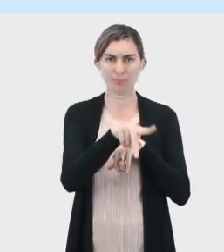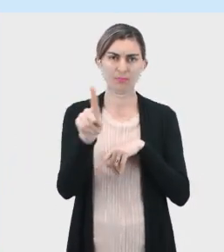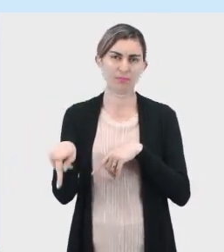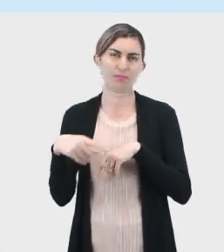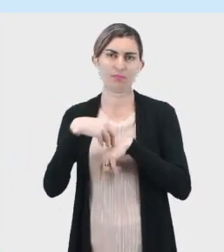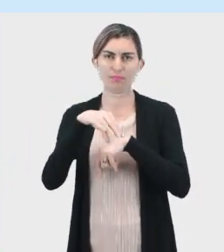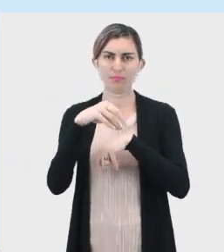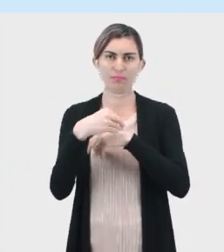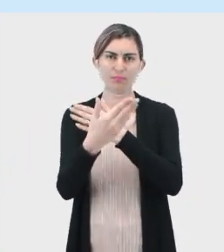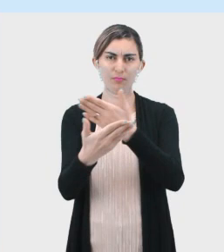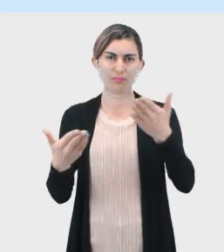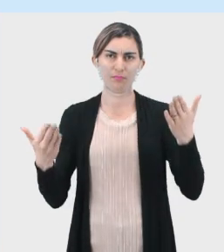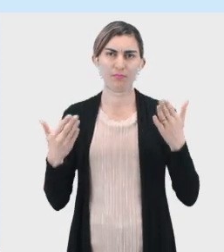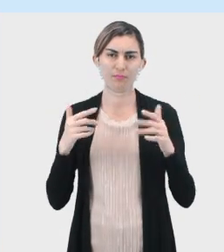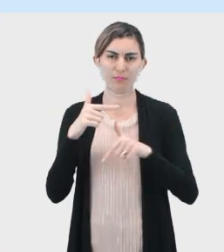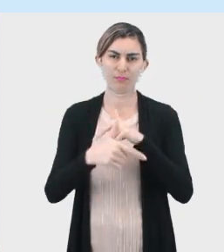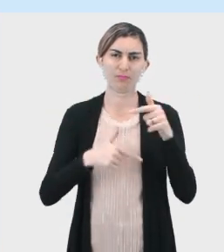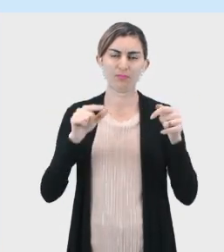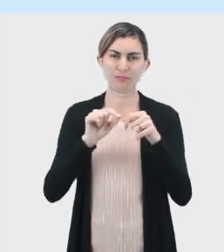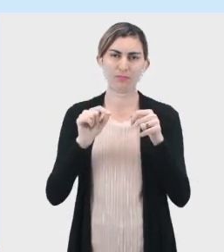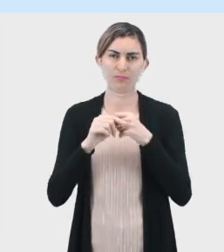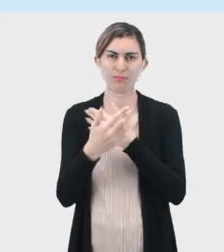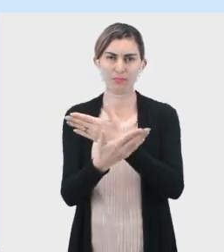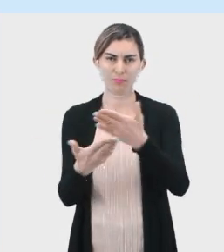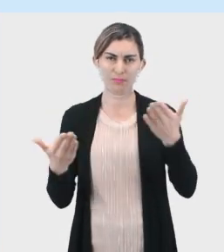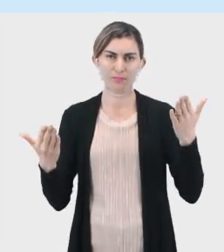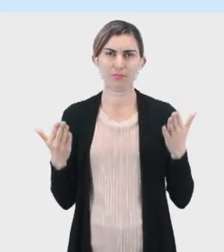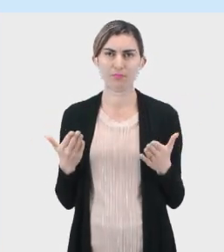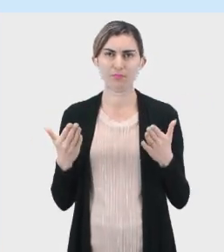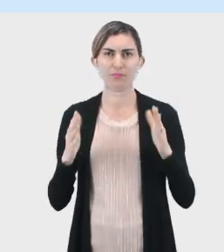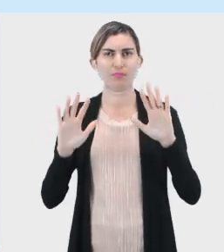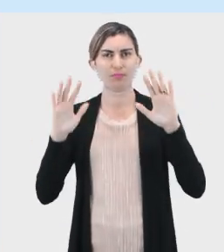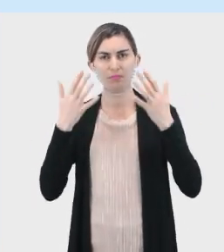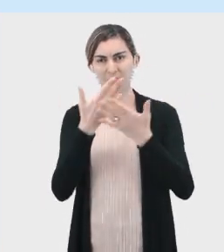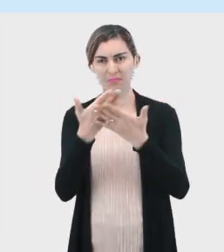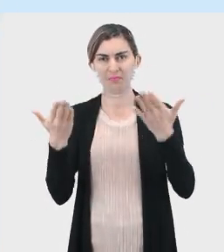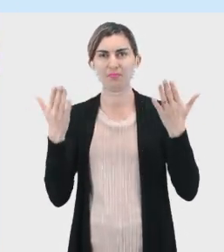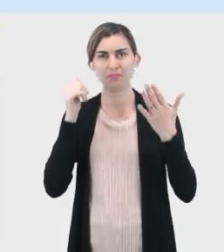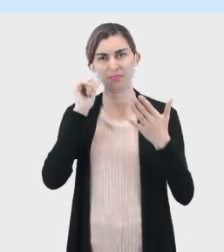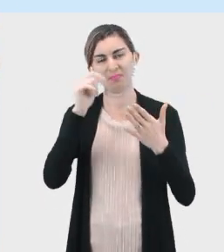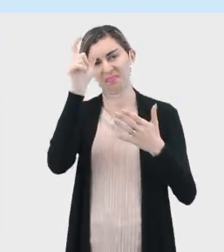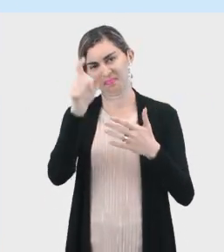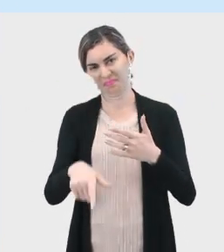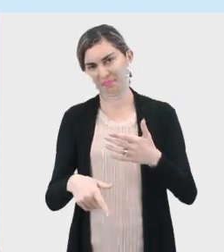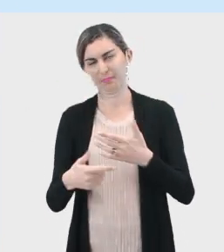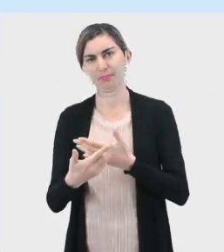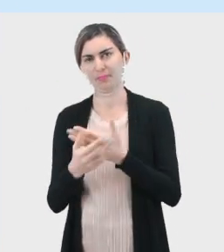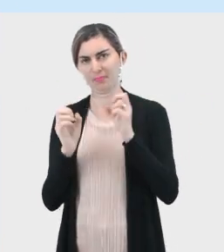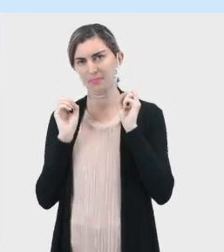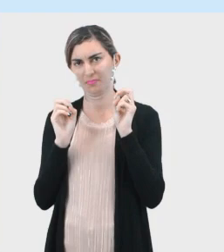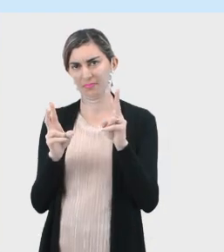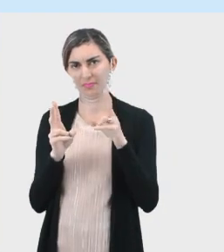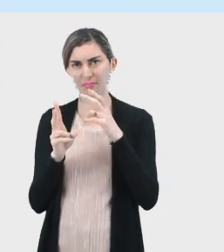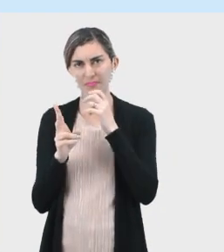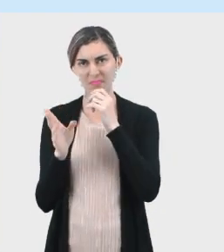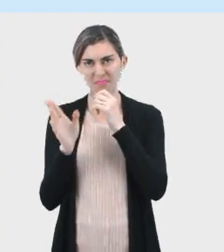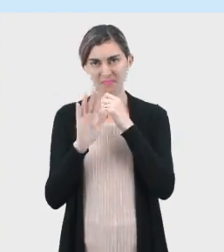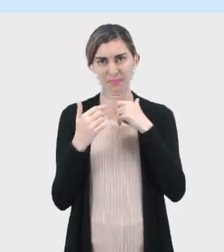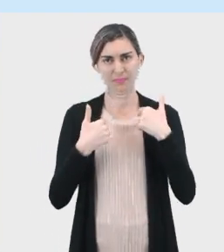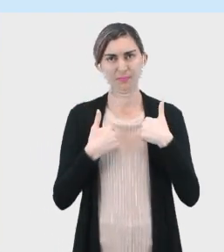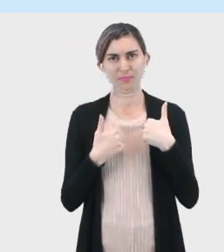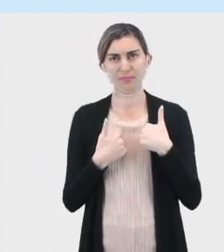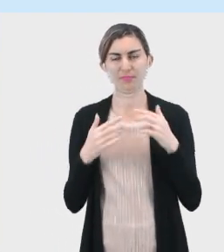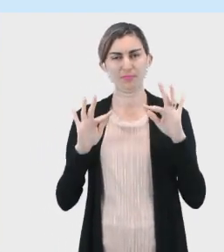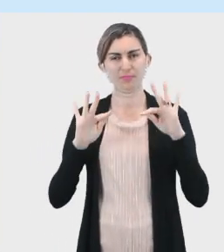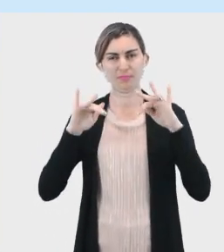e entregue o trabalho feito para essa phenomenal woman. Ok? Então, para a